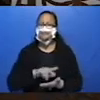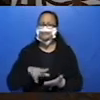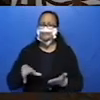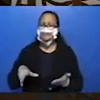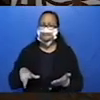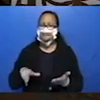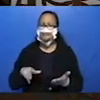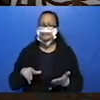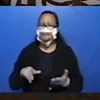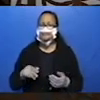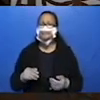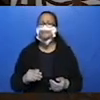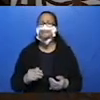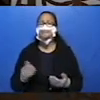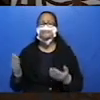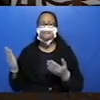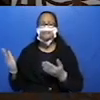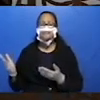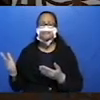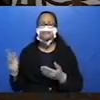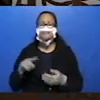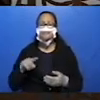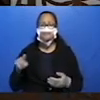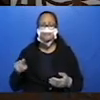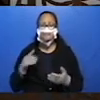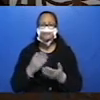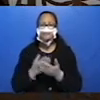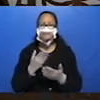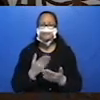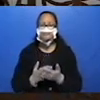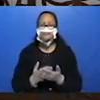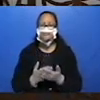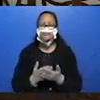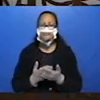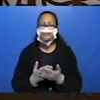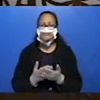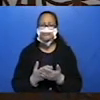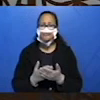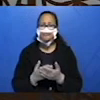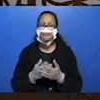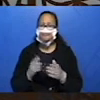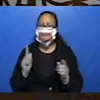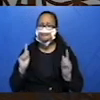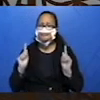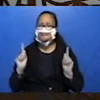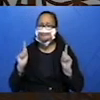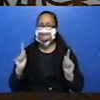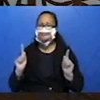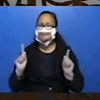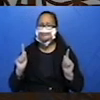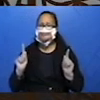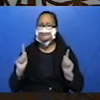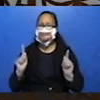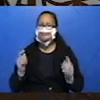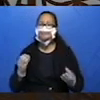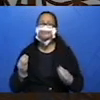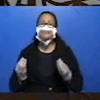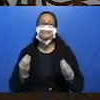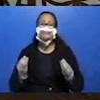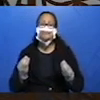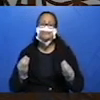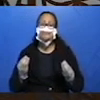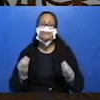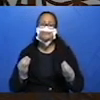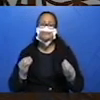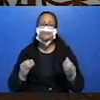E nesse caderno, você estudará de forma bem divertida como cultivar os vegetais